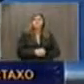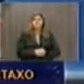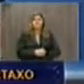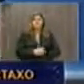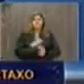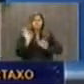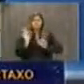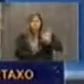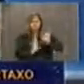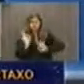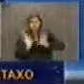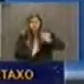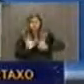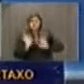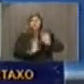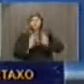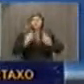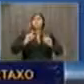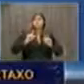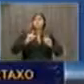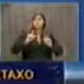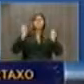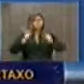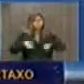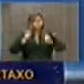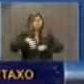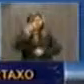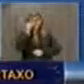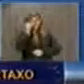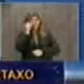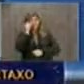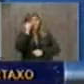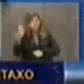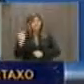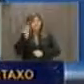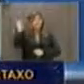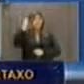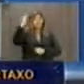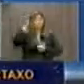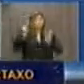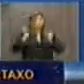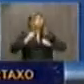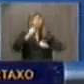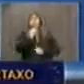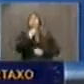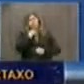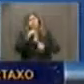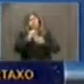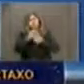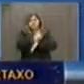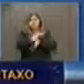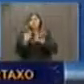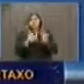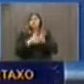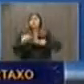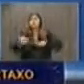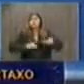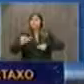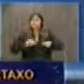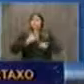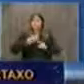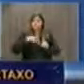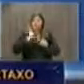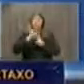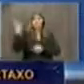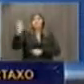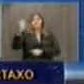tem que planejar bem. Esse recurso tem que ser analisado, ter prioridade, não dá para fazer tudo. Então, nós estamos trabalhando com algo essencial, que